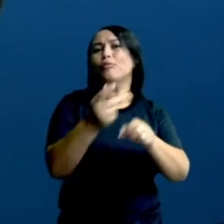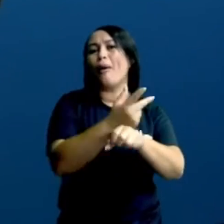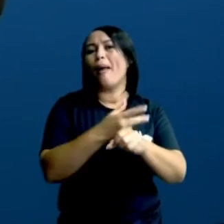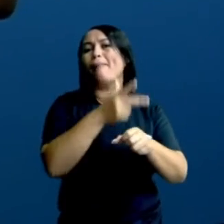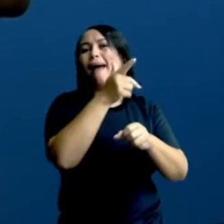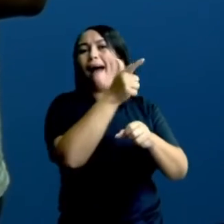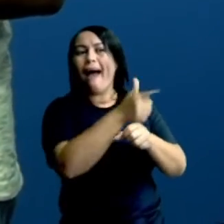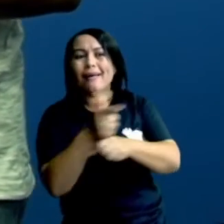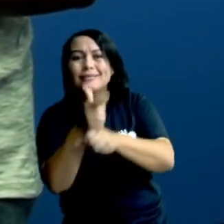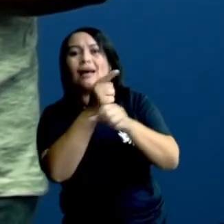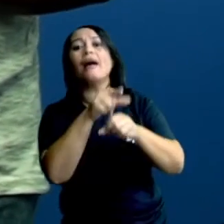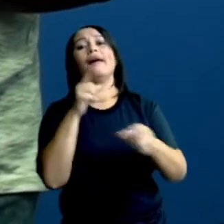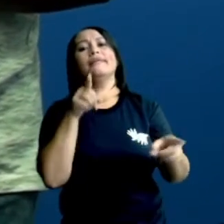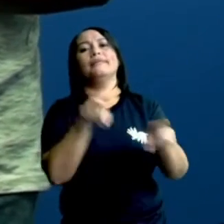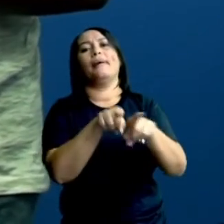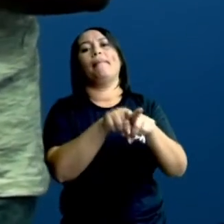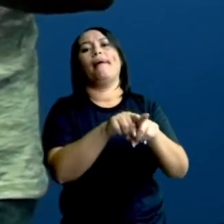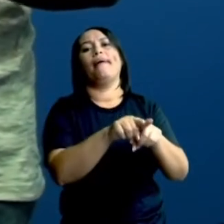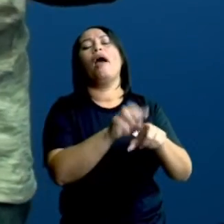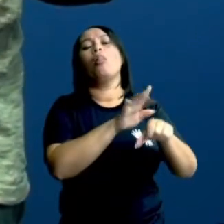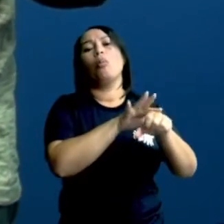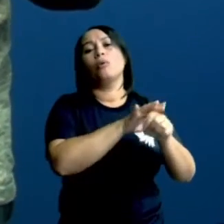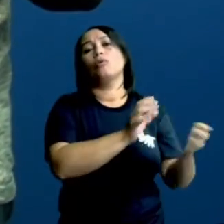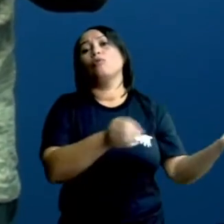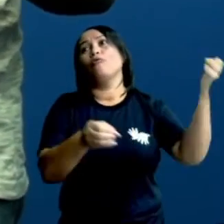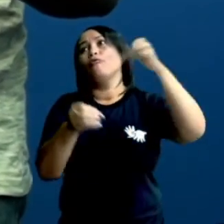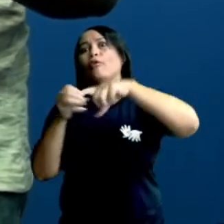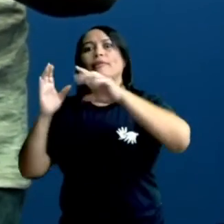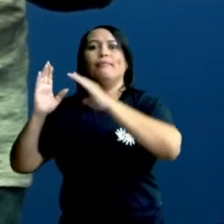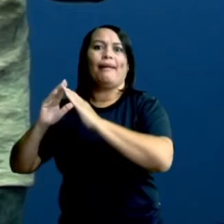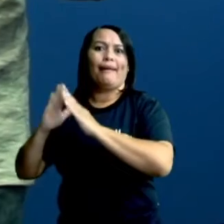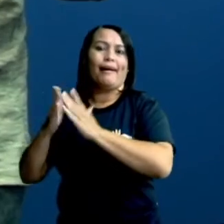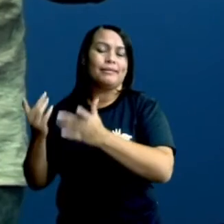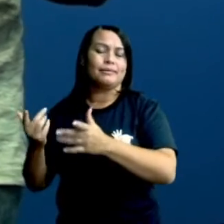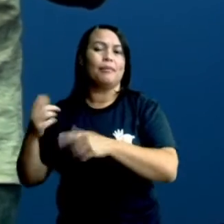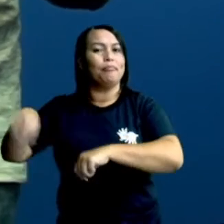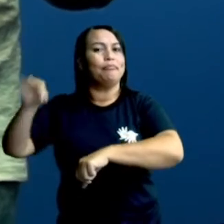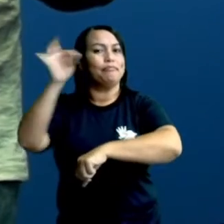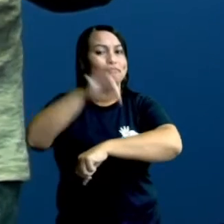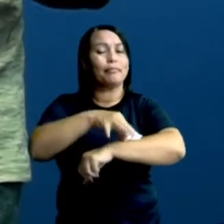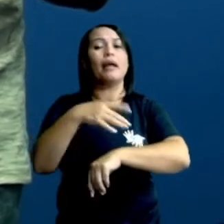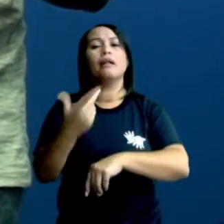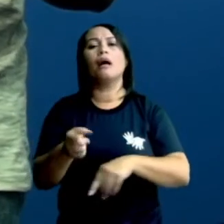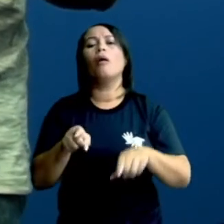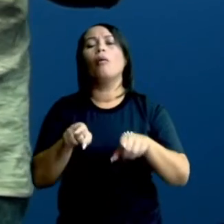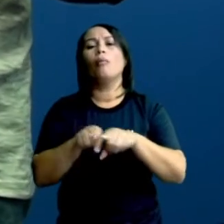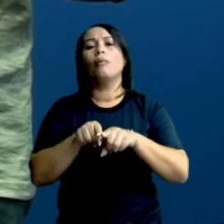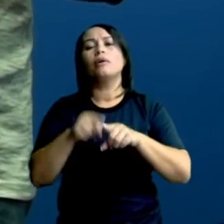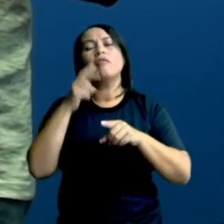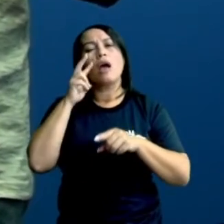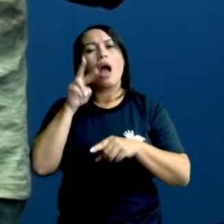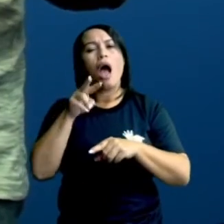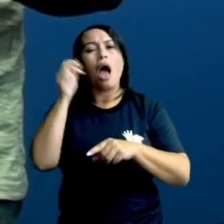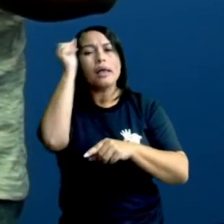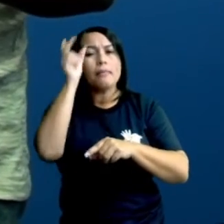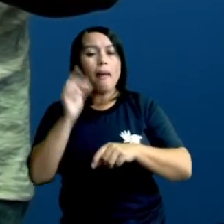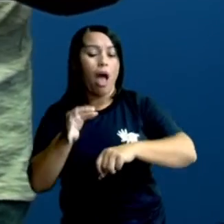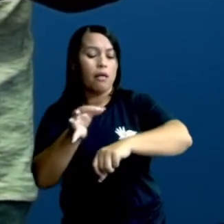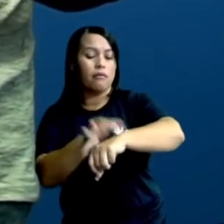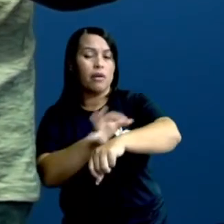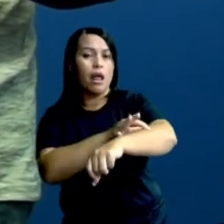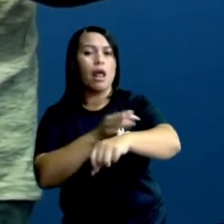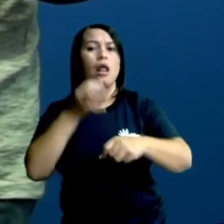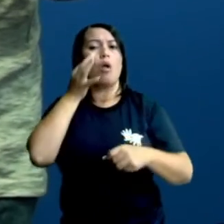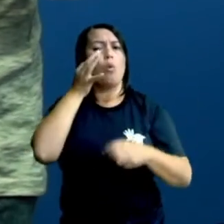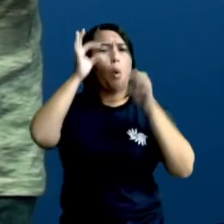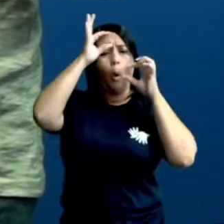trazem a doença para casa. Por isso, deve-se sempre se atentar a esses sintomas, a feridas na pele, tanto no rosto quanto em qualquer